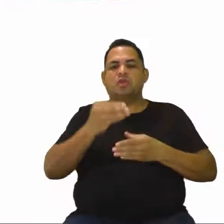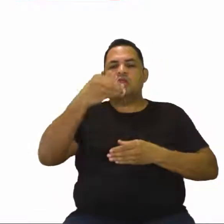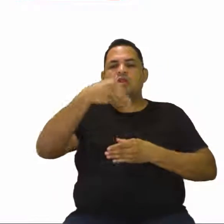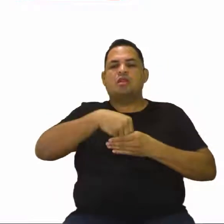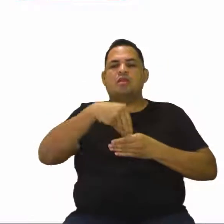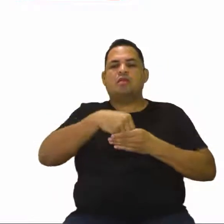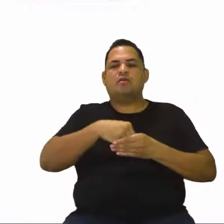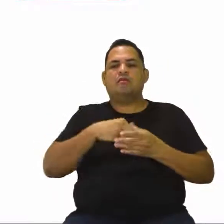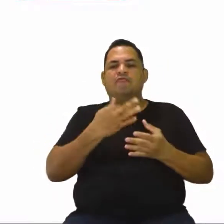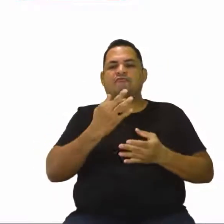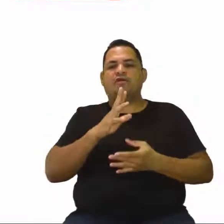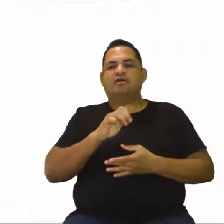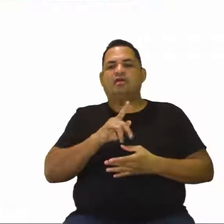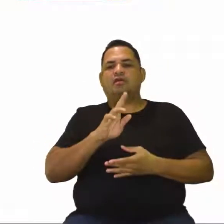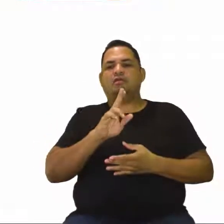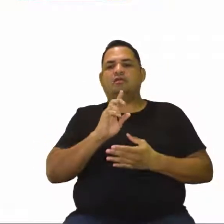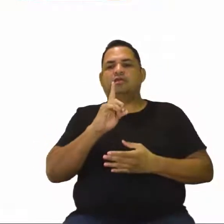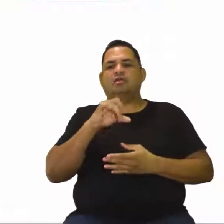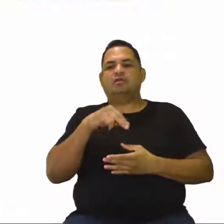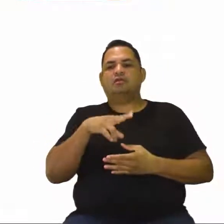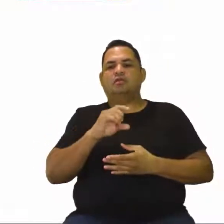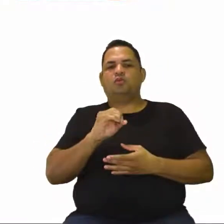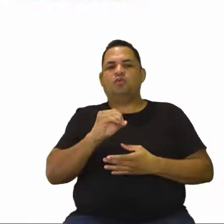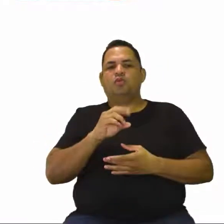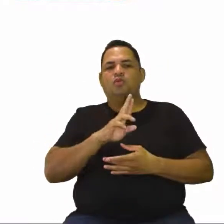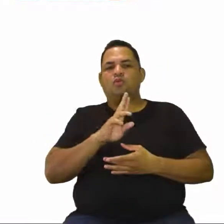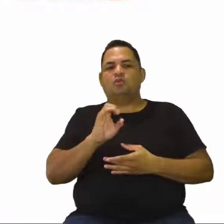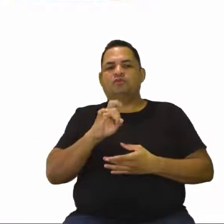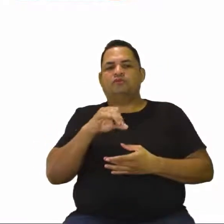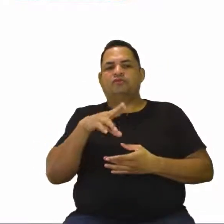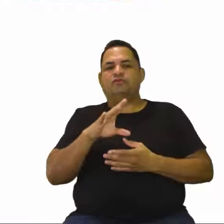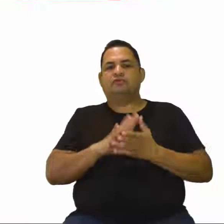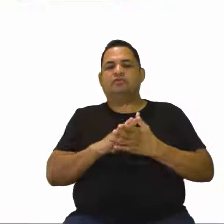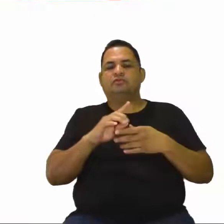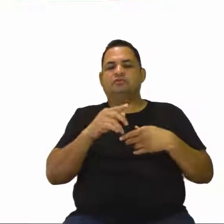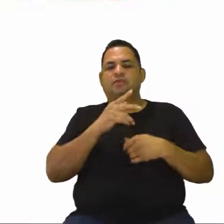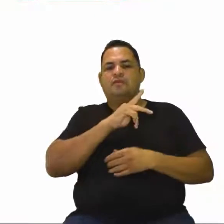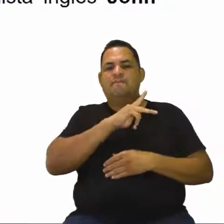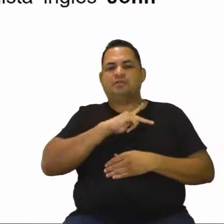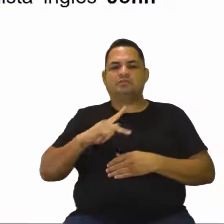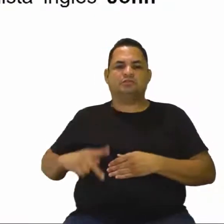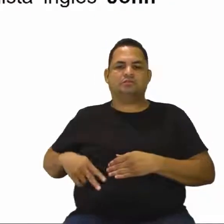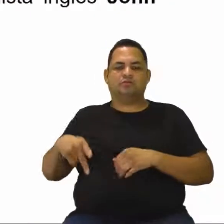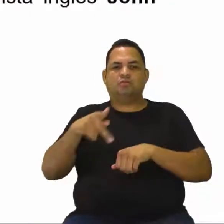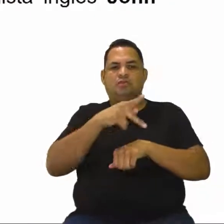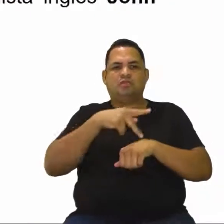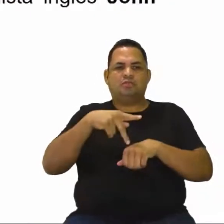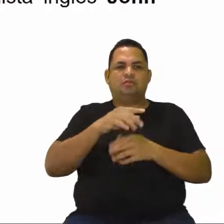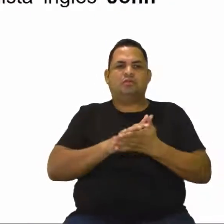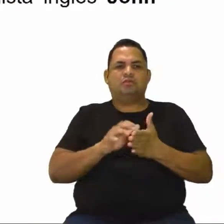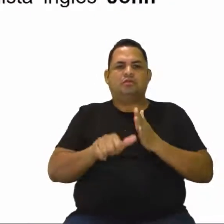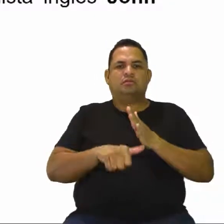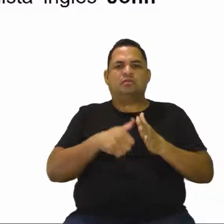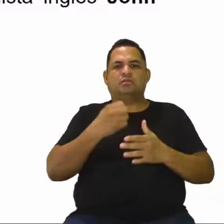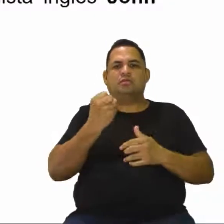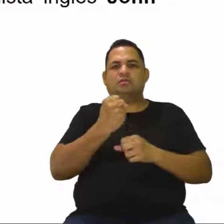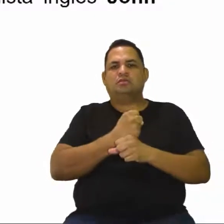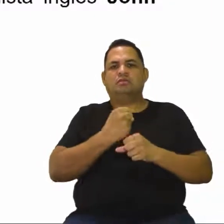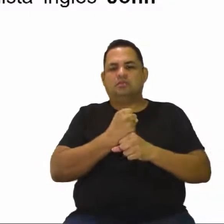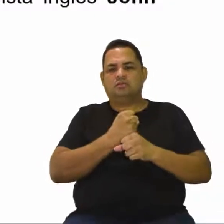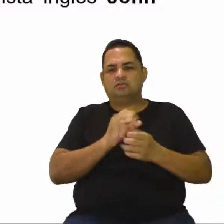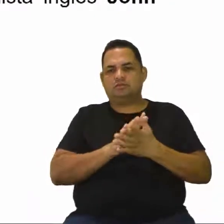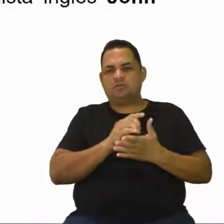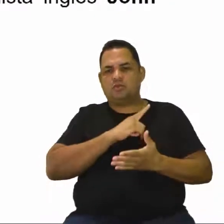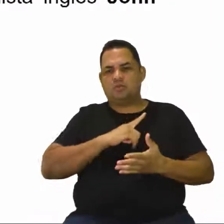de Franklin Delano Roosevelt para a presidência do país. Nos primeiros anos de